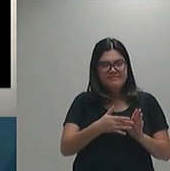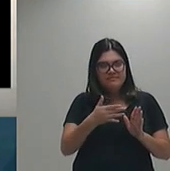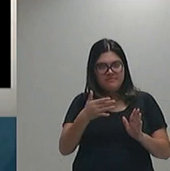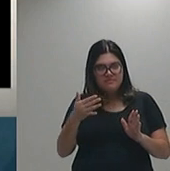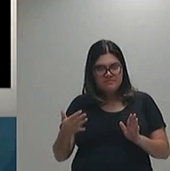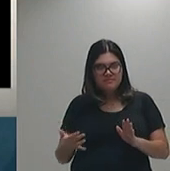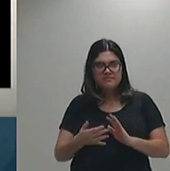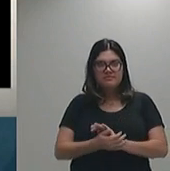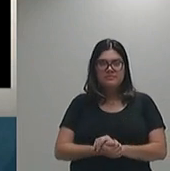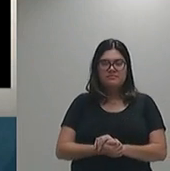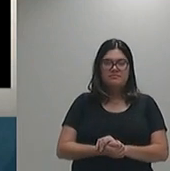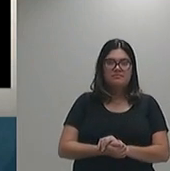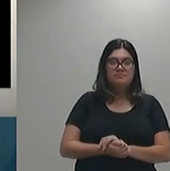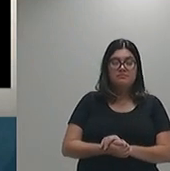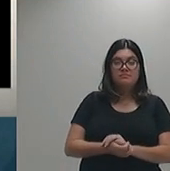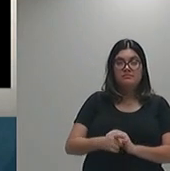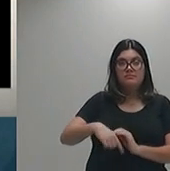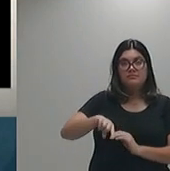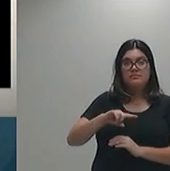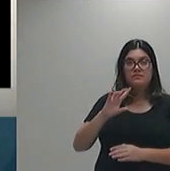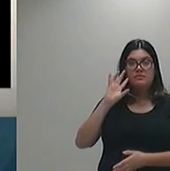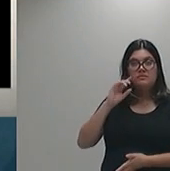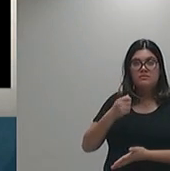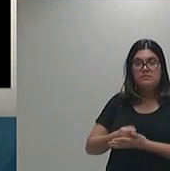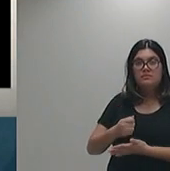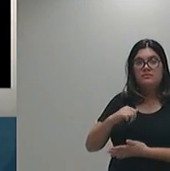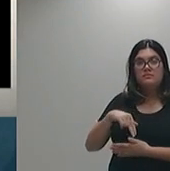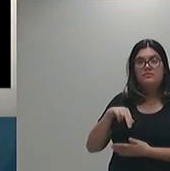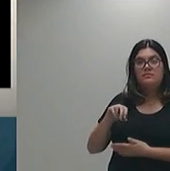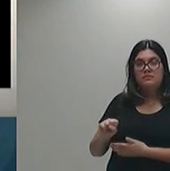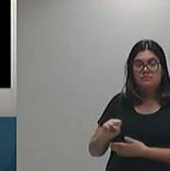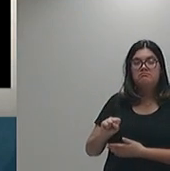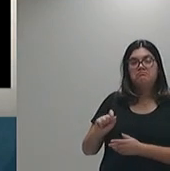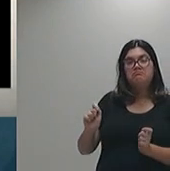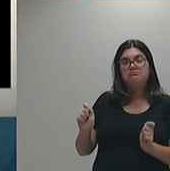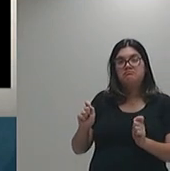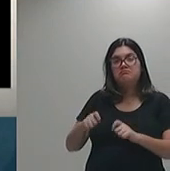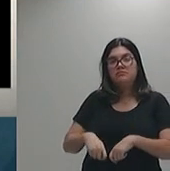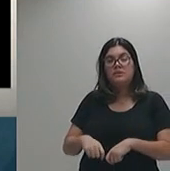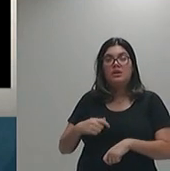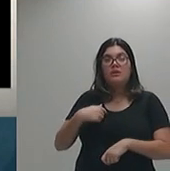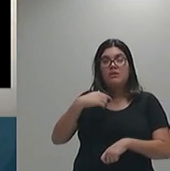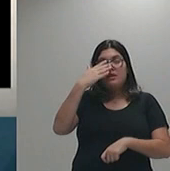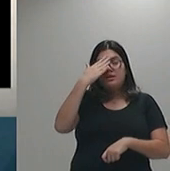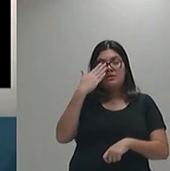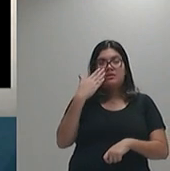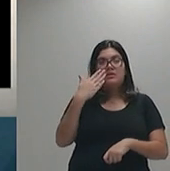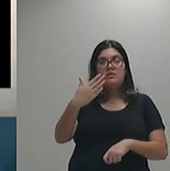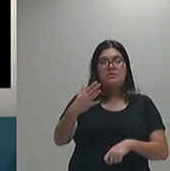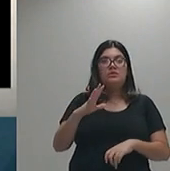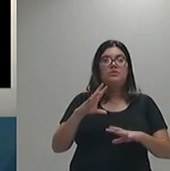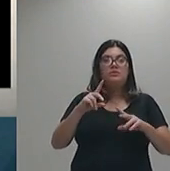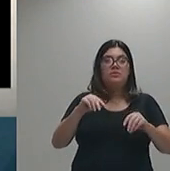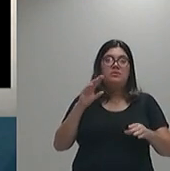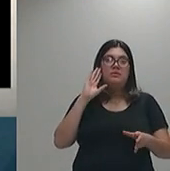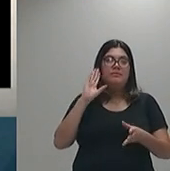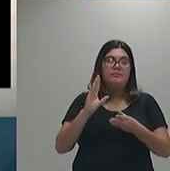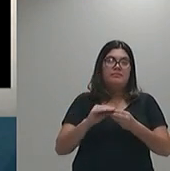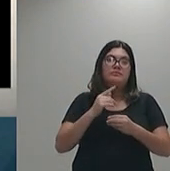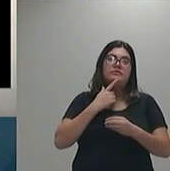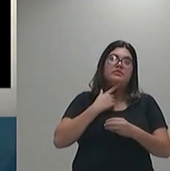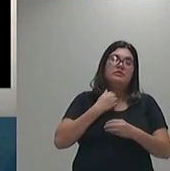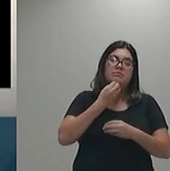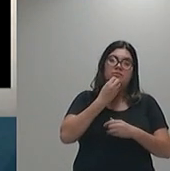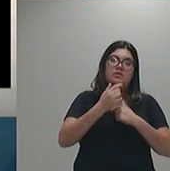essas as considerações que a NS considera a cabíveis Eu agradeço muito a atenção de todos e desejo um excelente trabalho uma